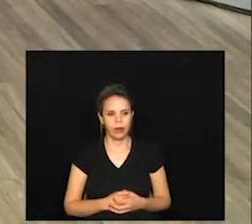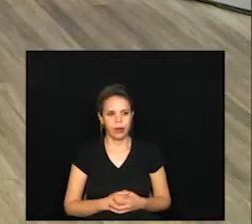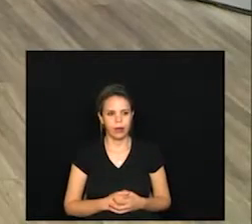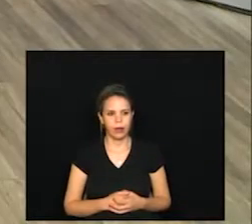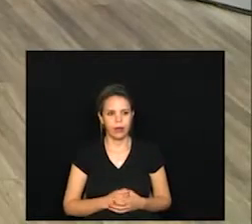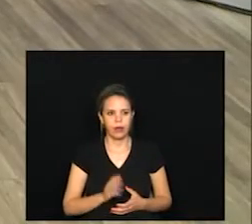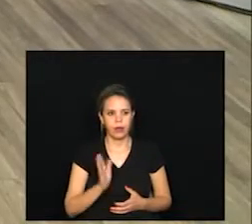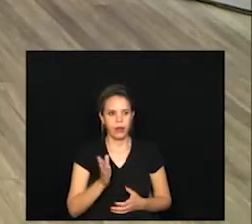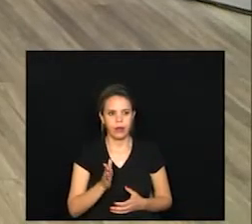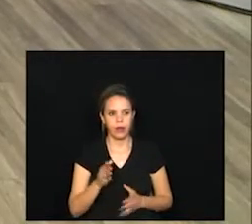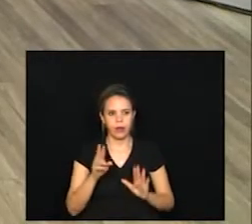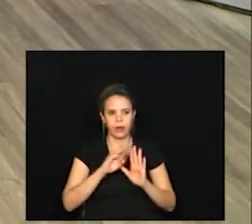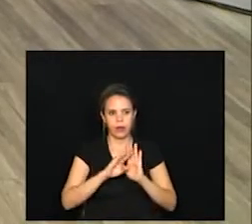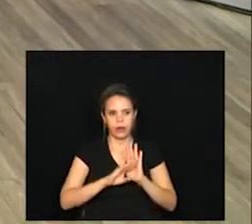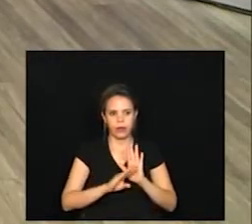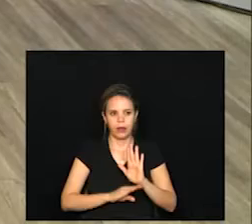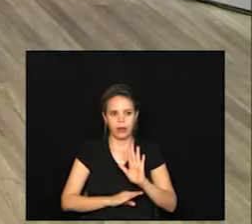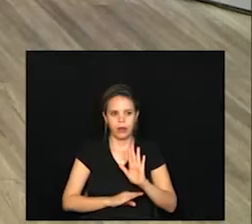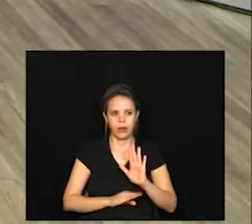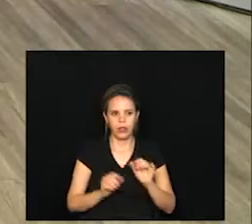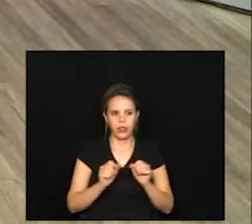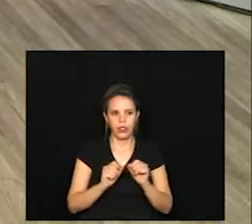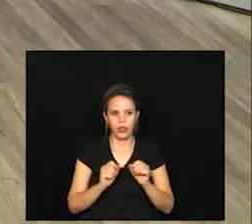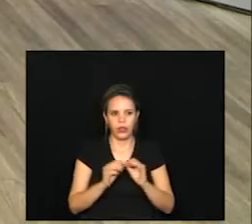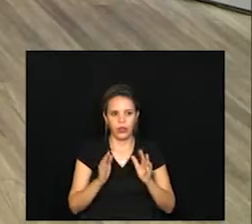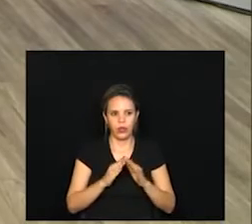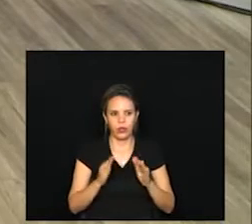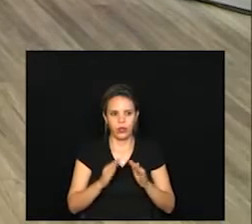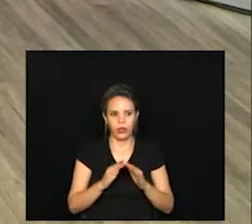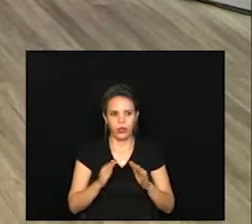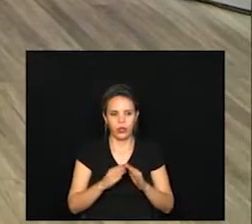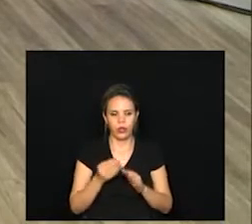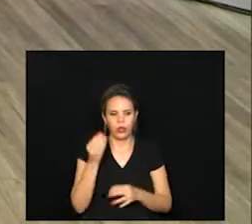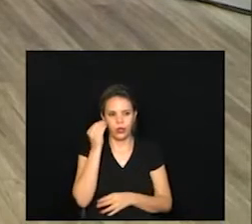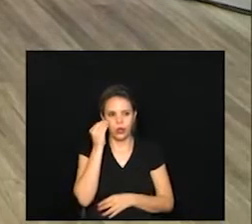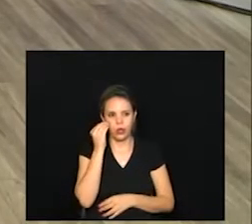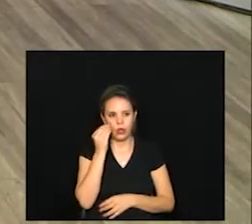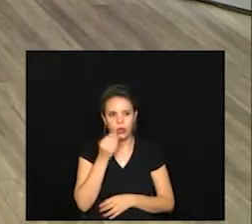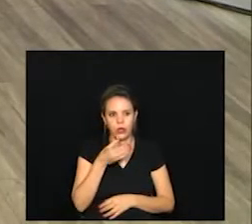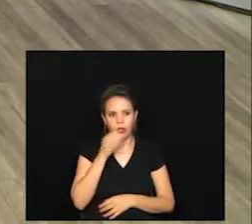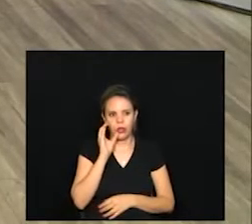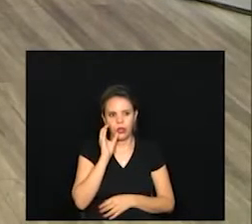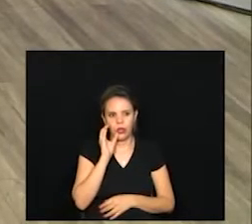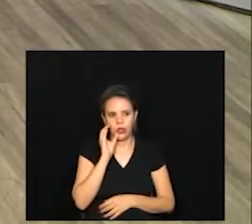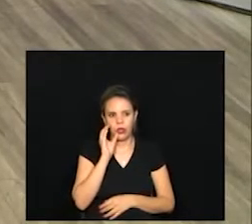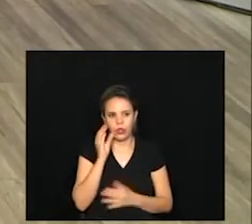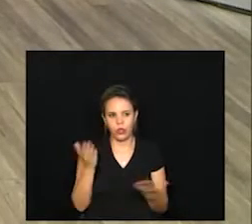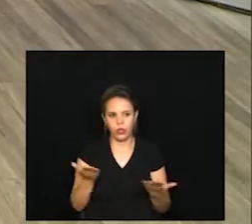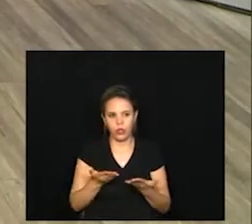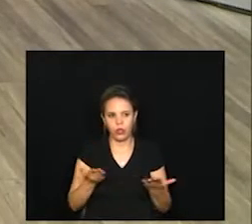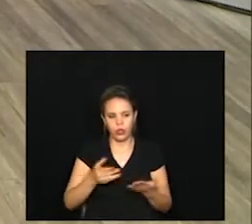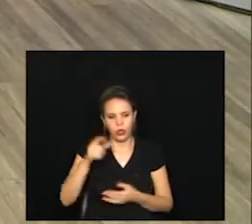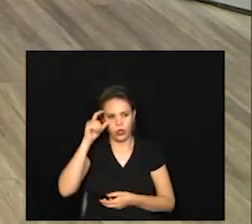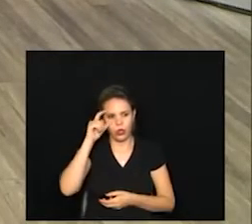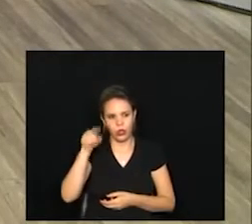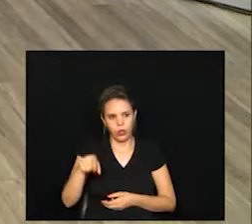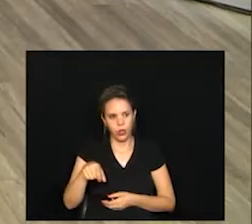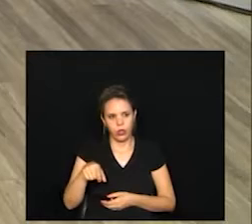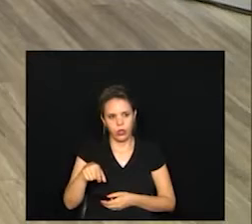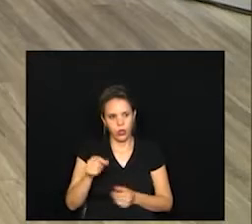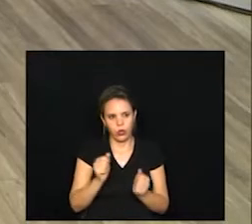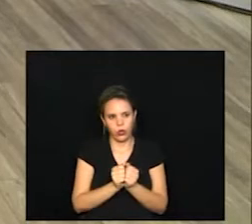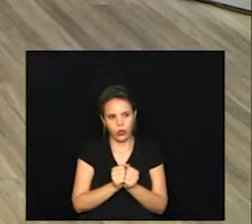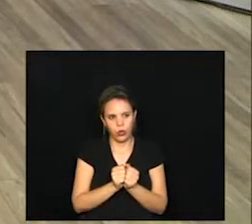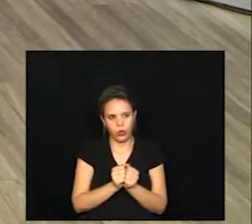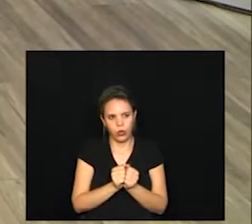Já está na minha lista e vou fazer em casa, vou experimentar esta receita de hoje do Michel Amorim